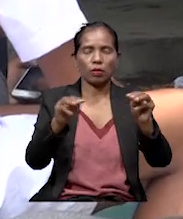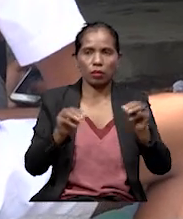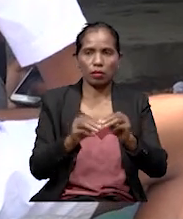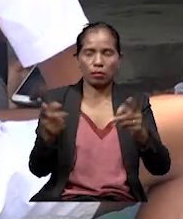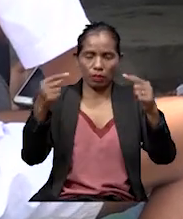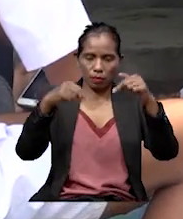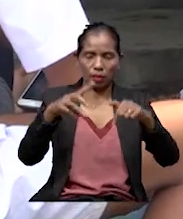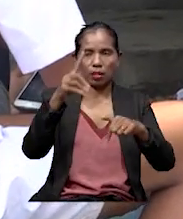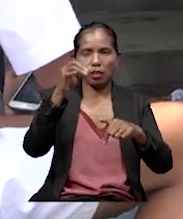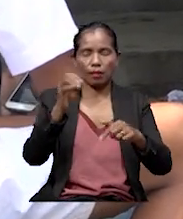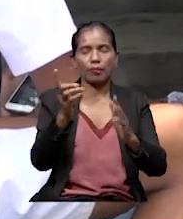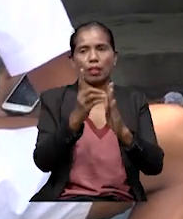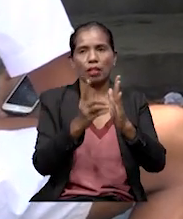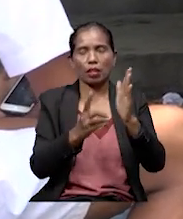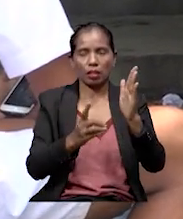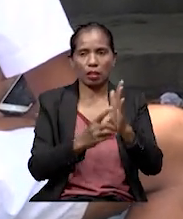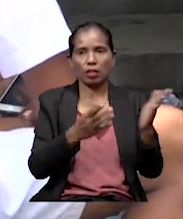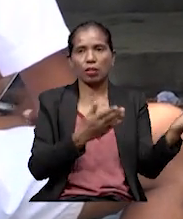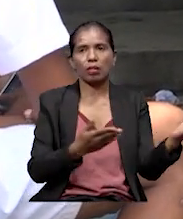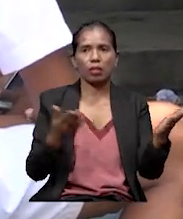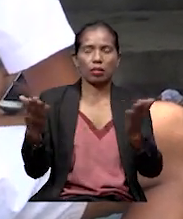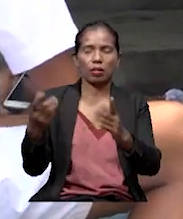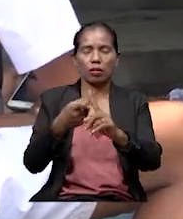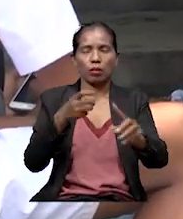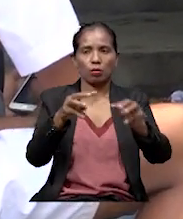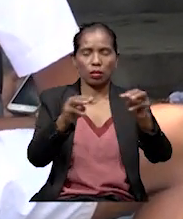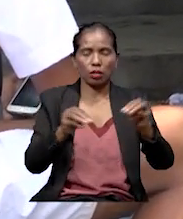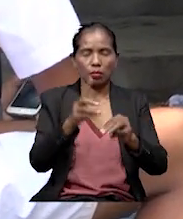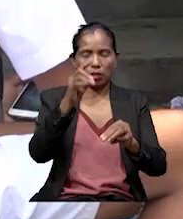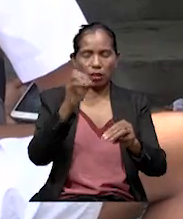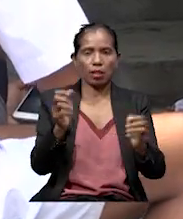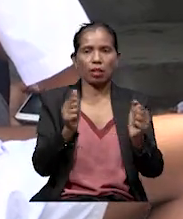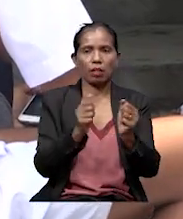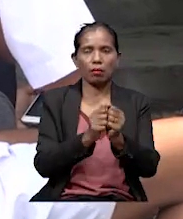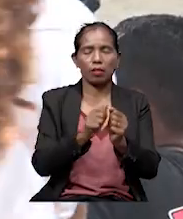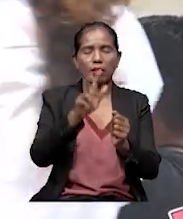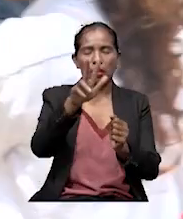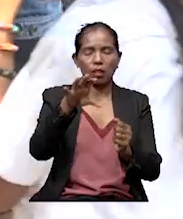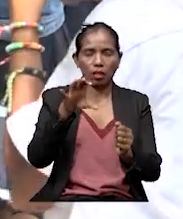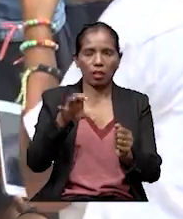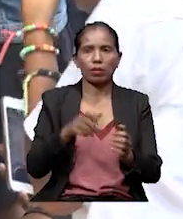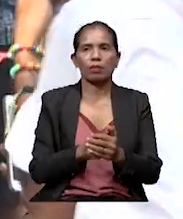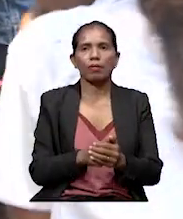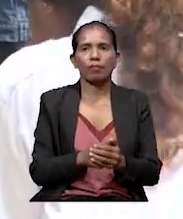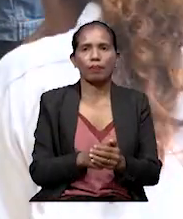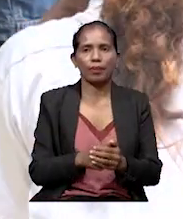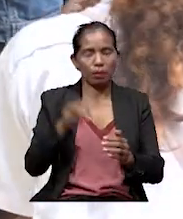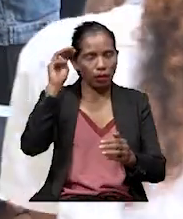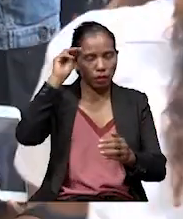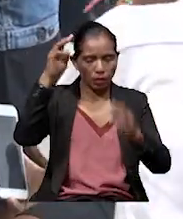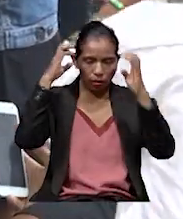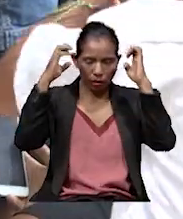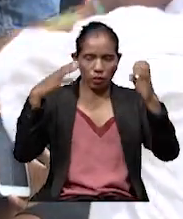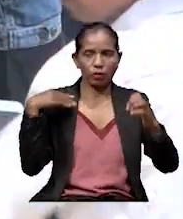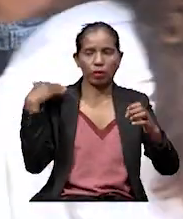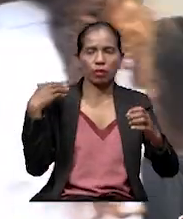Dili. Dados ikus transferência estudante husi município Mai Dili hamutuk atus tolu resin. Circular Ministério Educação Juventude